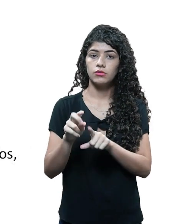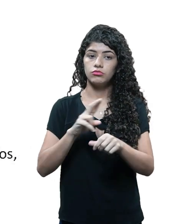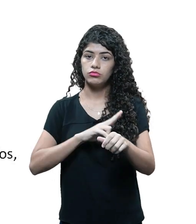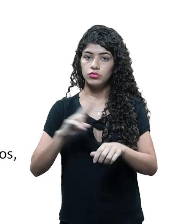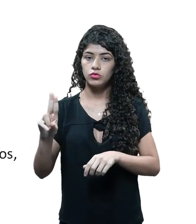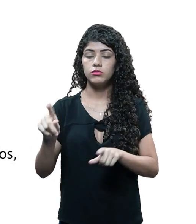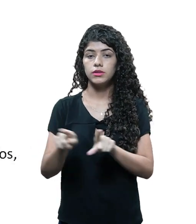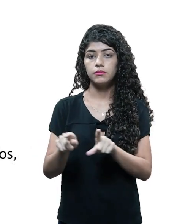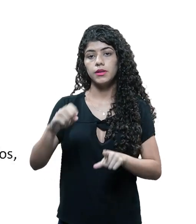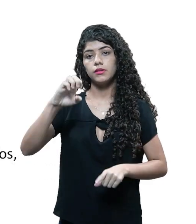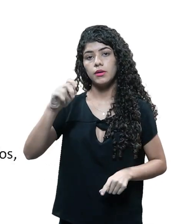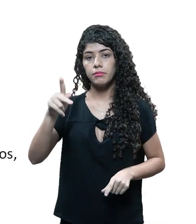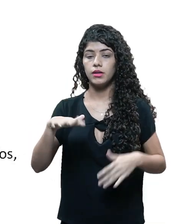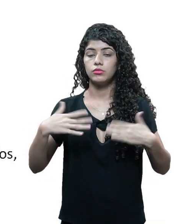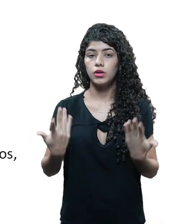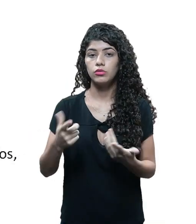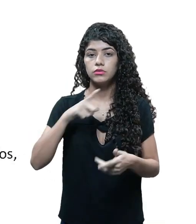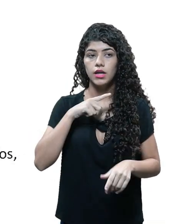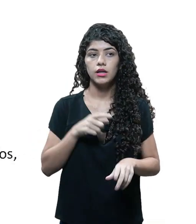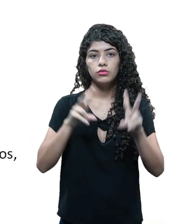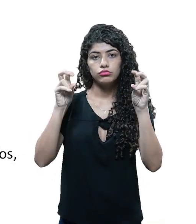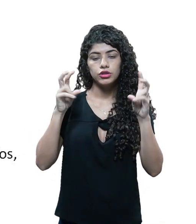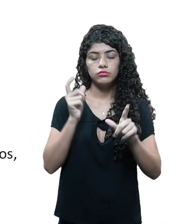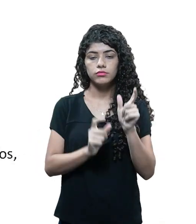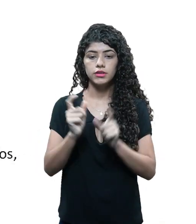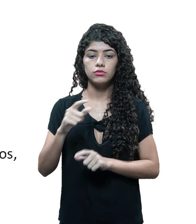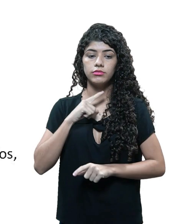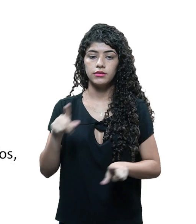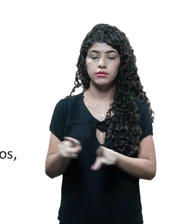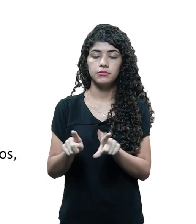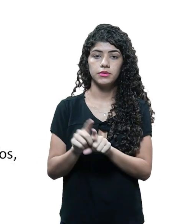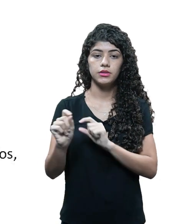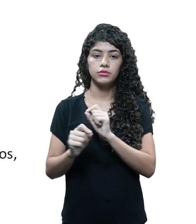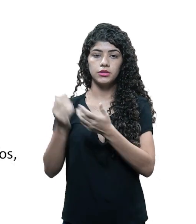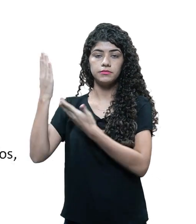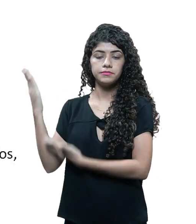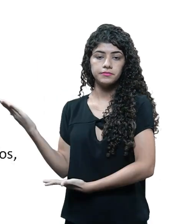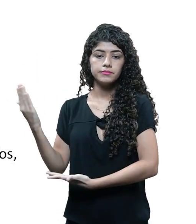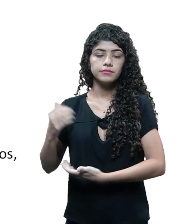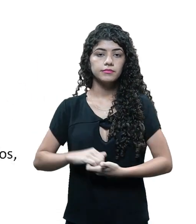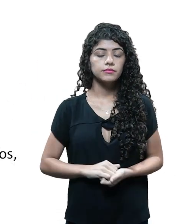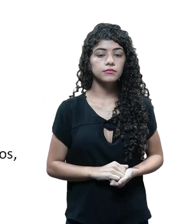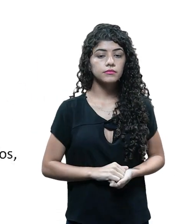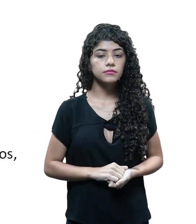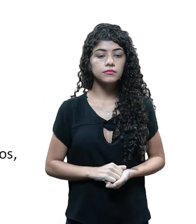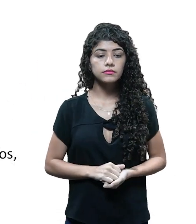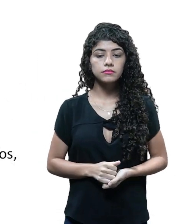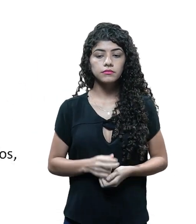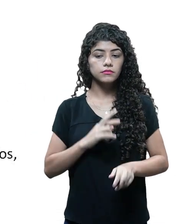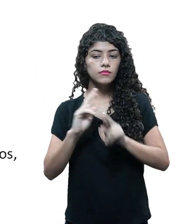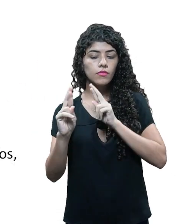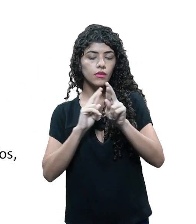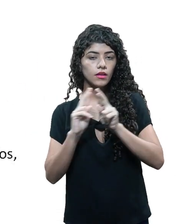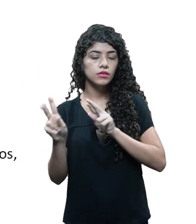nome do episódio. Porque cada episódio tem um título. Eu coloquei capas de Bíblia aqui, só que capas de